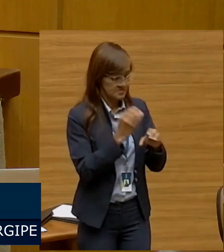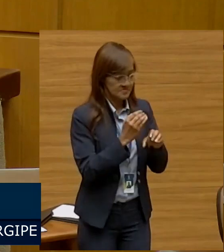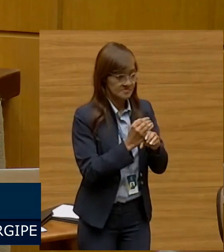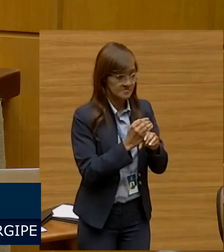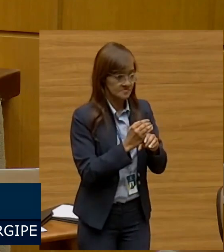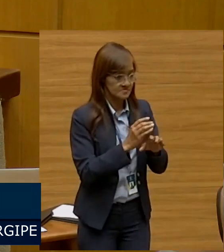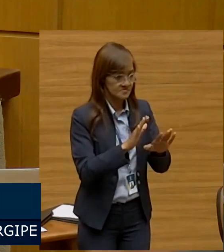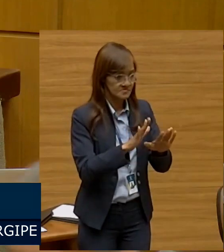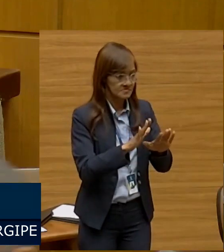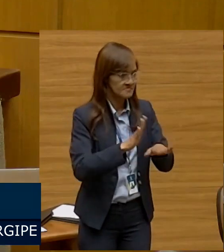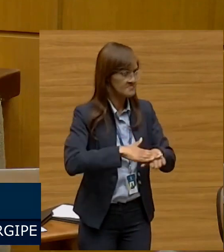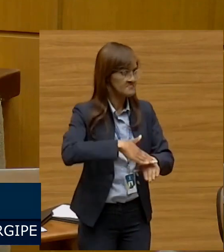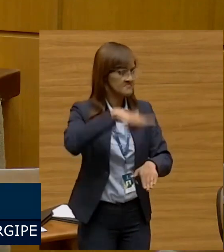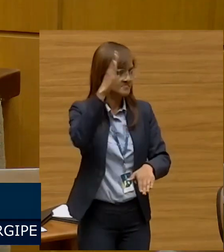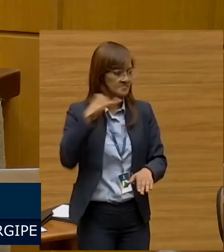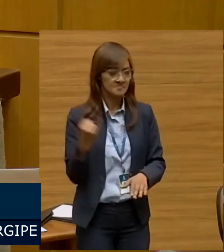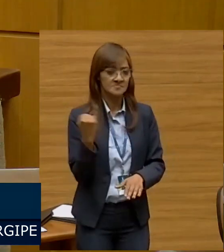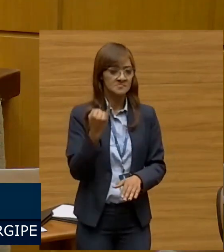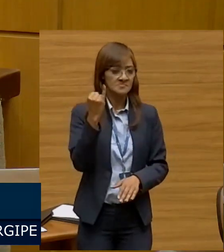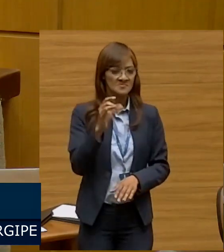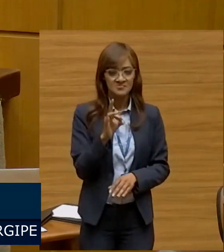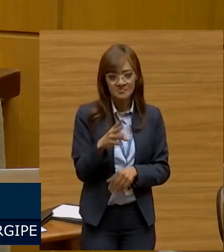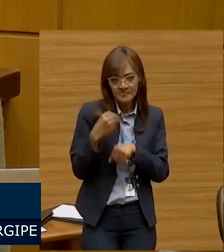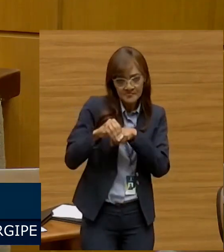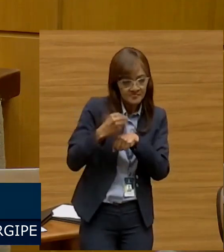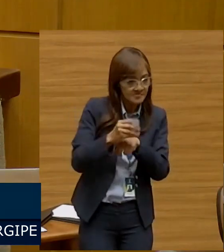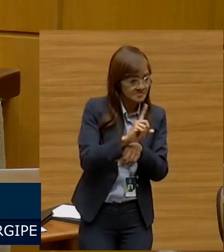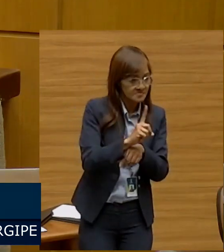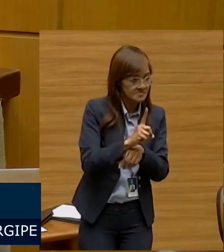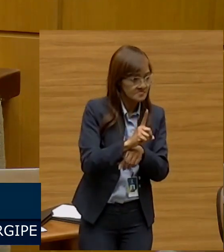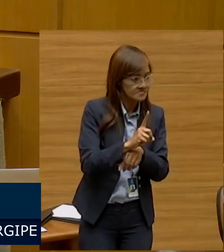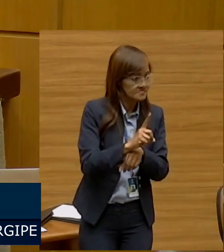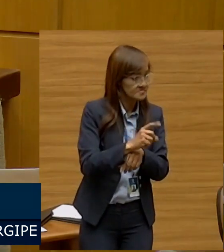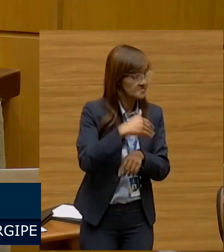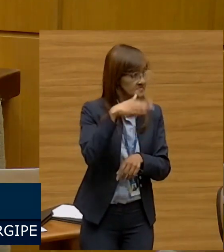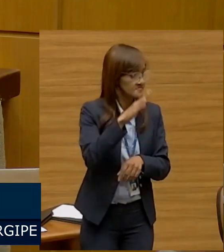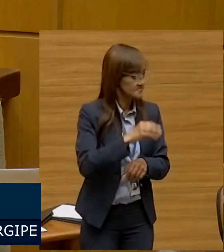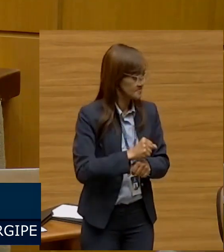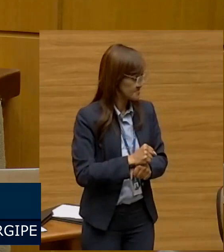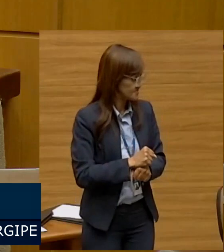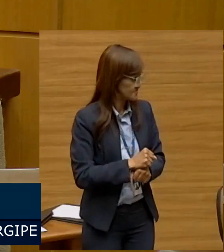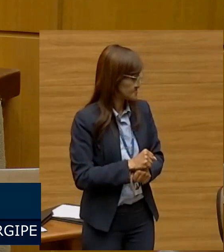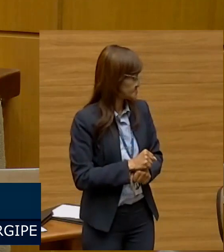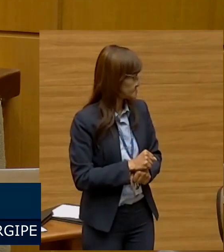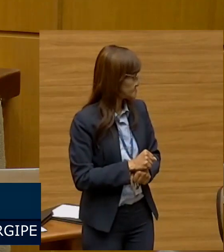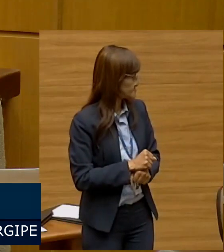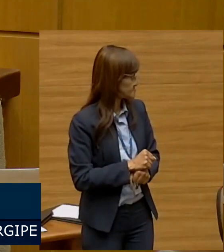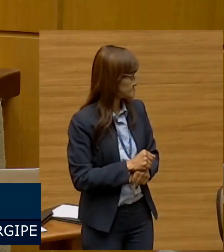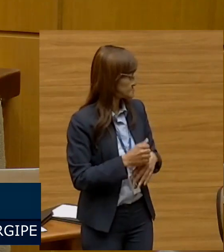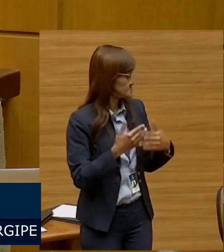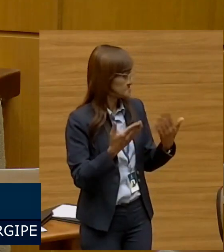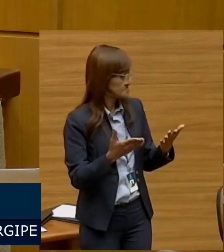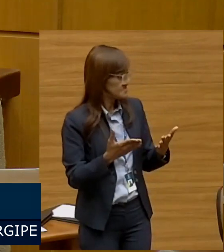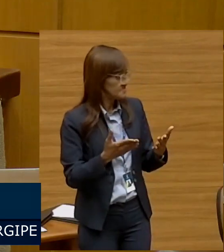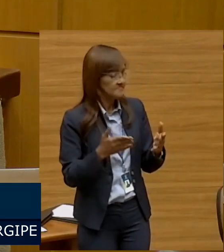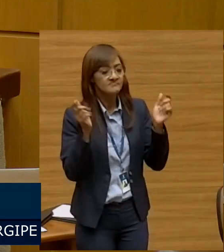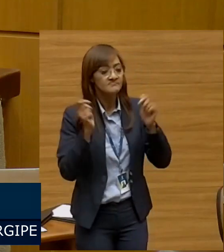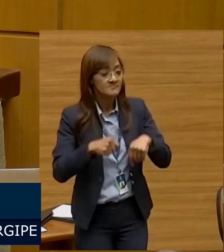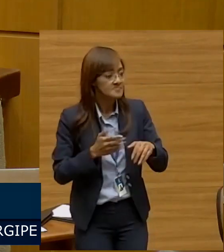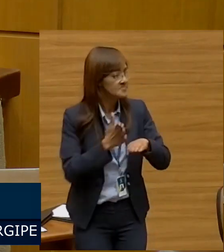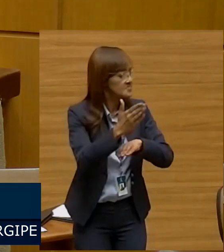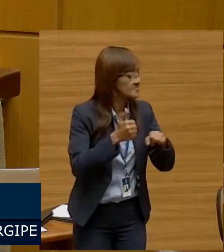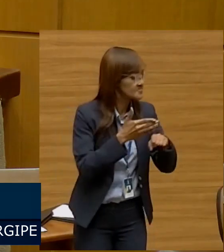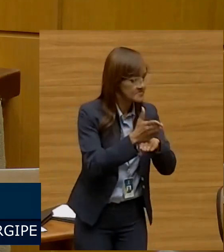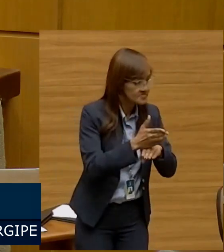que ela é muito mais do que o repasse de informações e interlocução com os sujeitos. Né? Ter acesso à comunicação e não